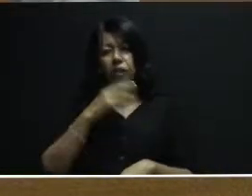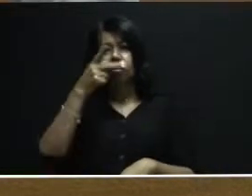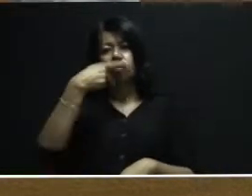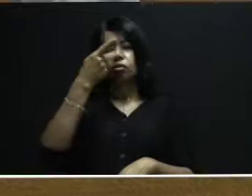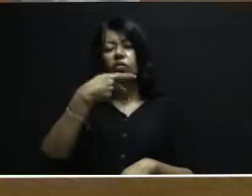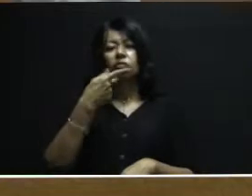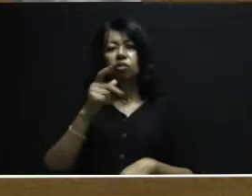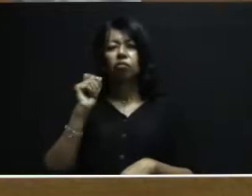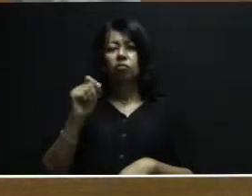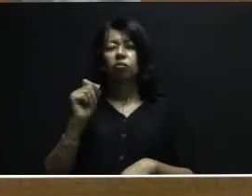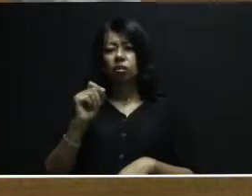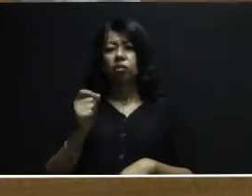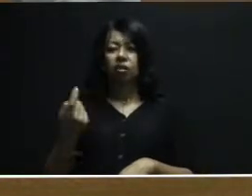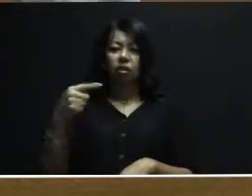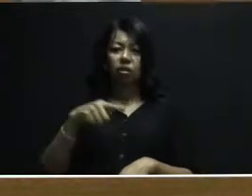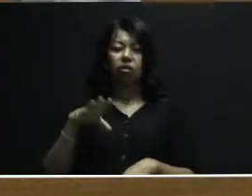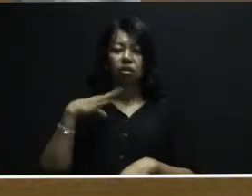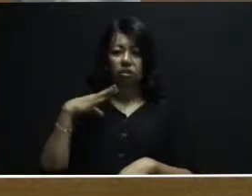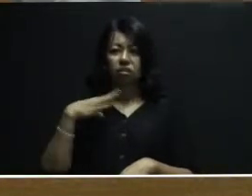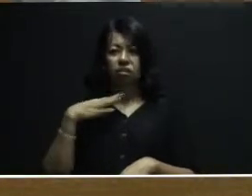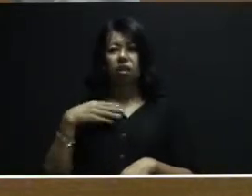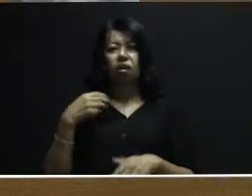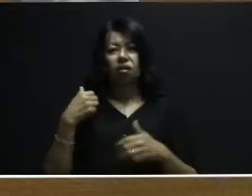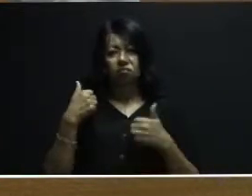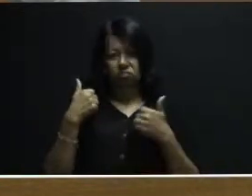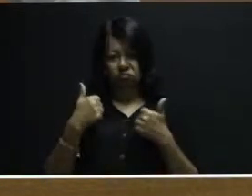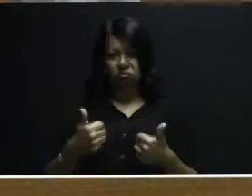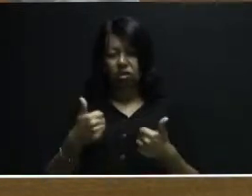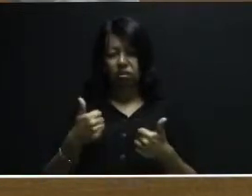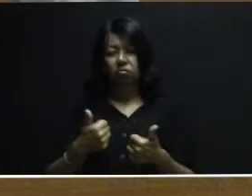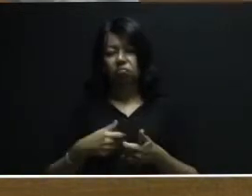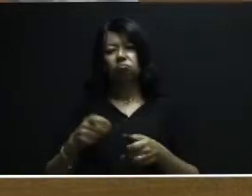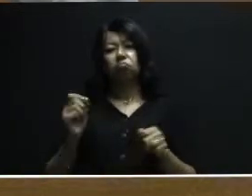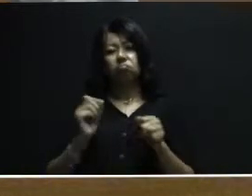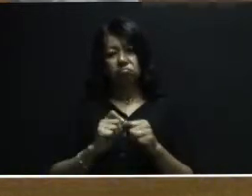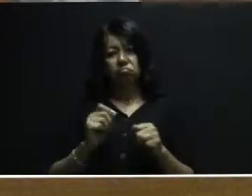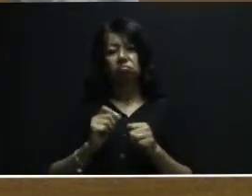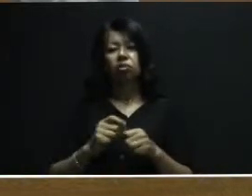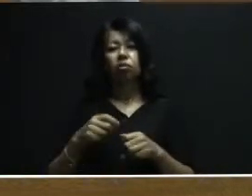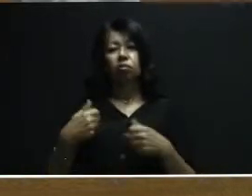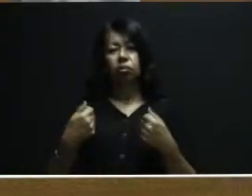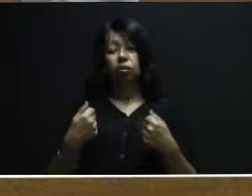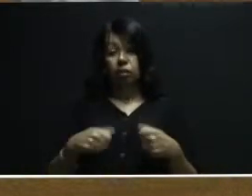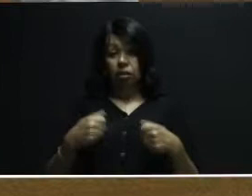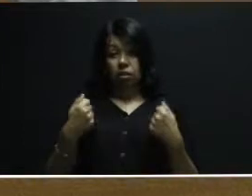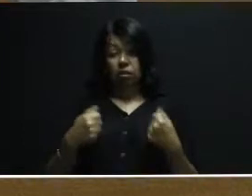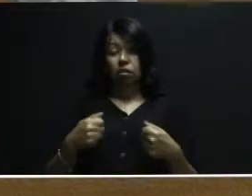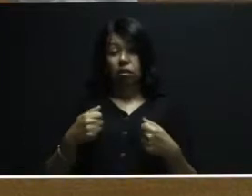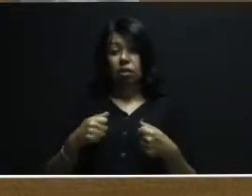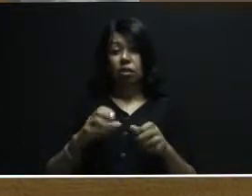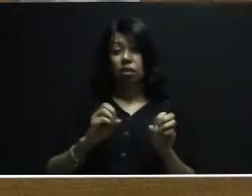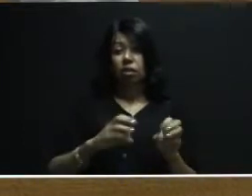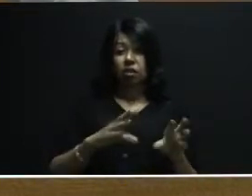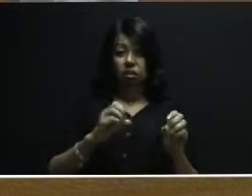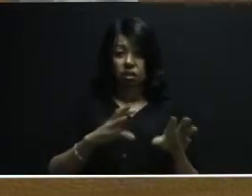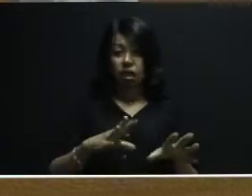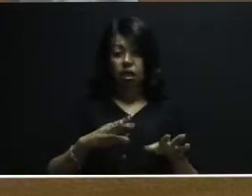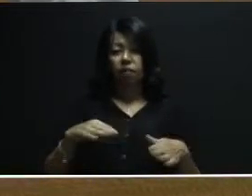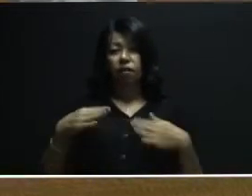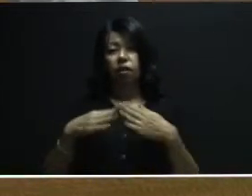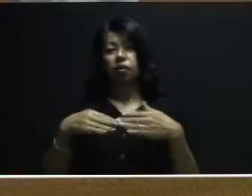me realizei nessa cidade, eu me realizei sim, porque eu dava aula no